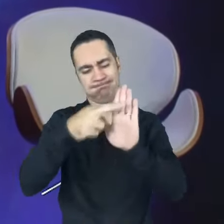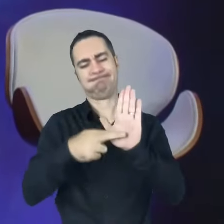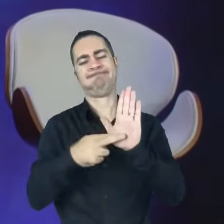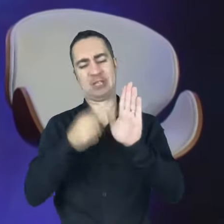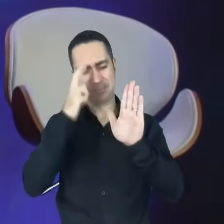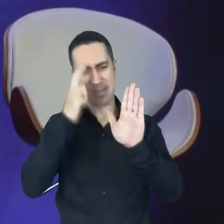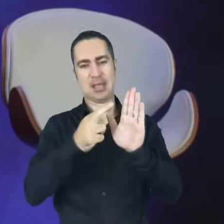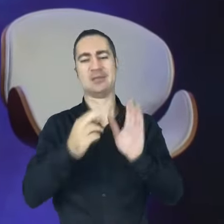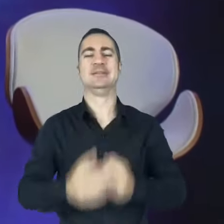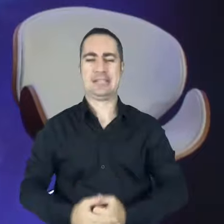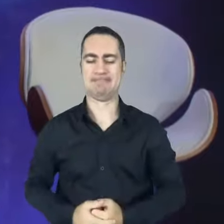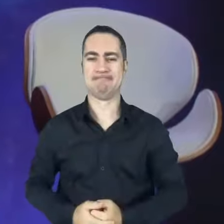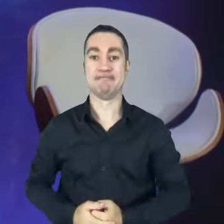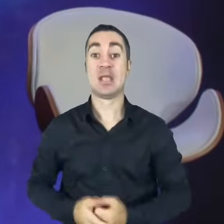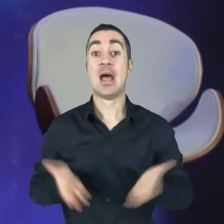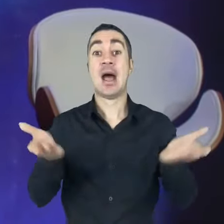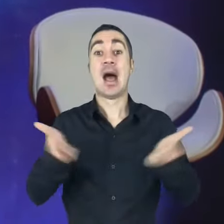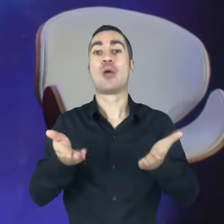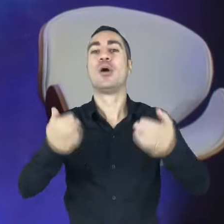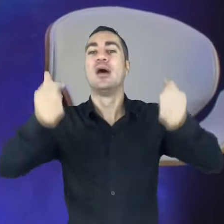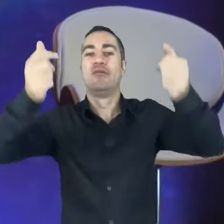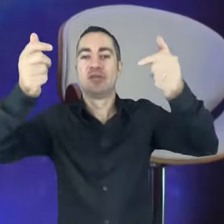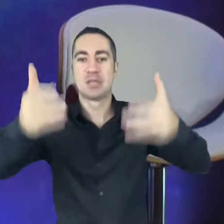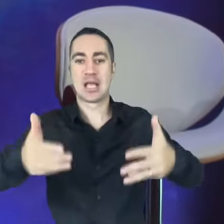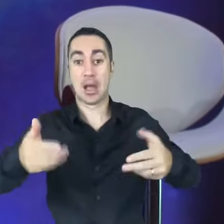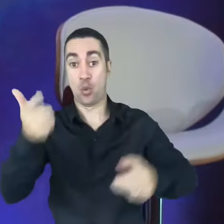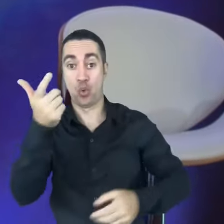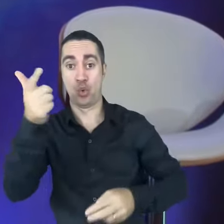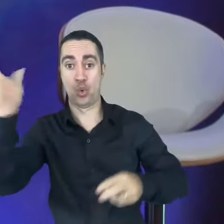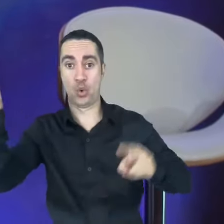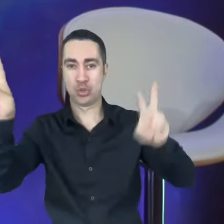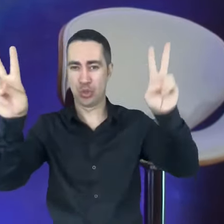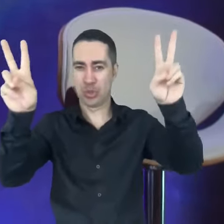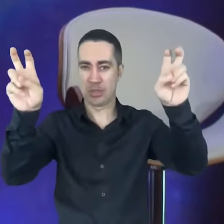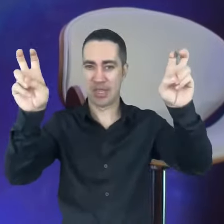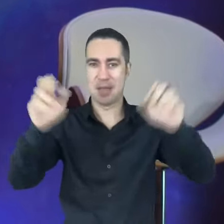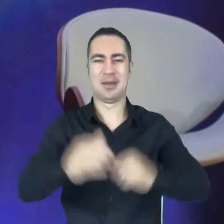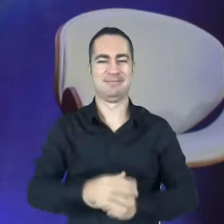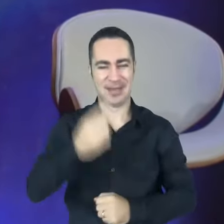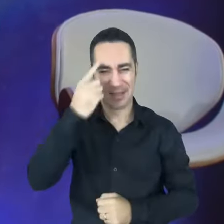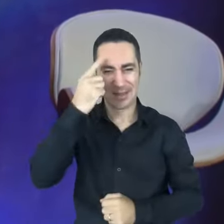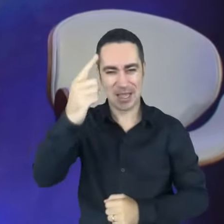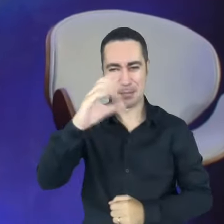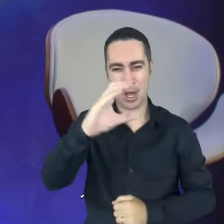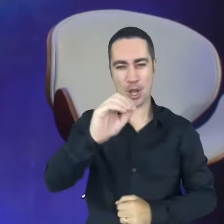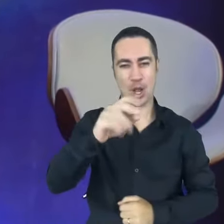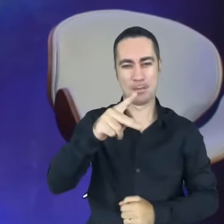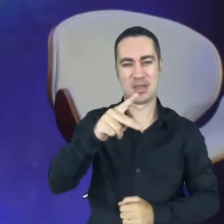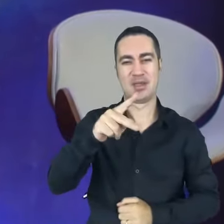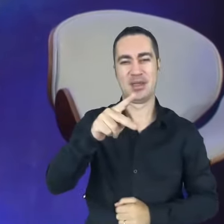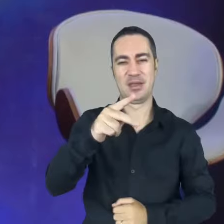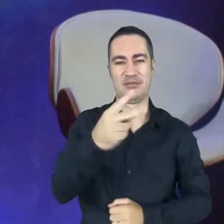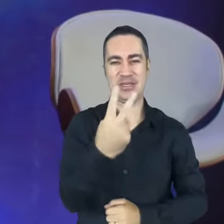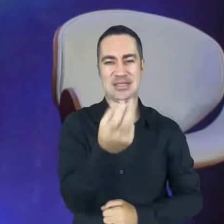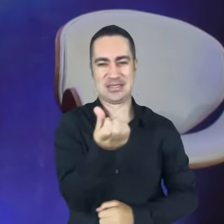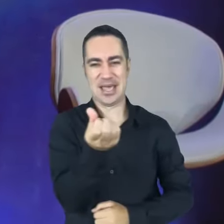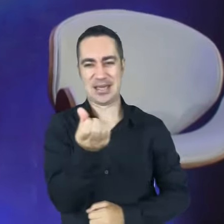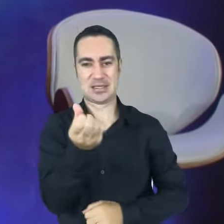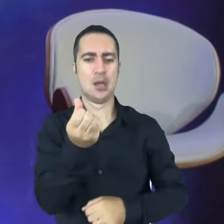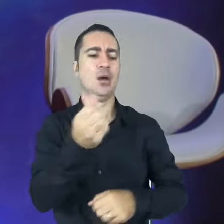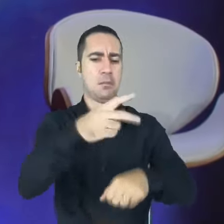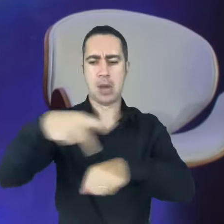hora da gente falar do próximo tema. Na esteira da COP26, líderes e nações poderão esperar